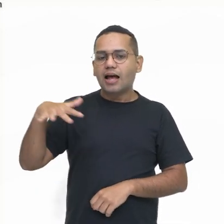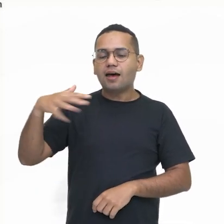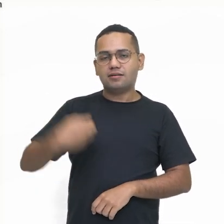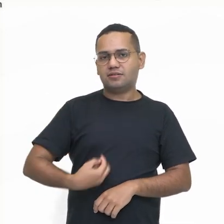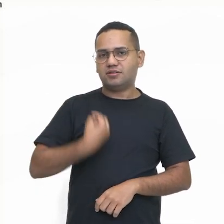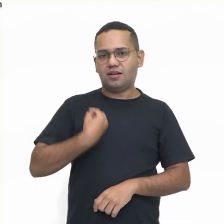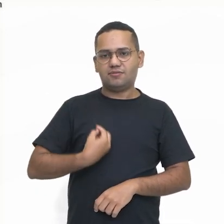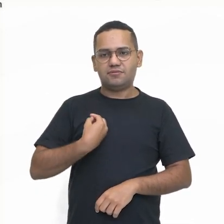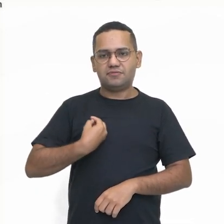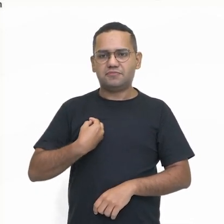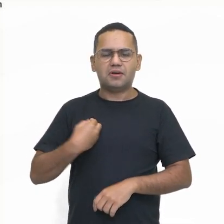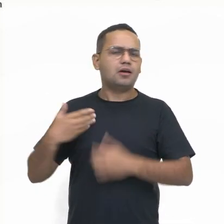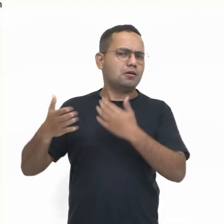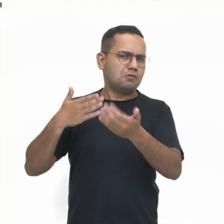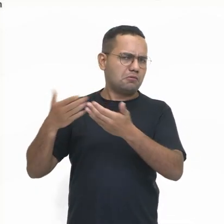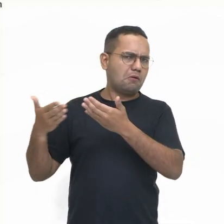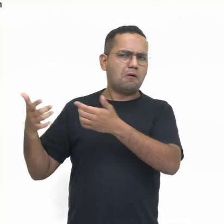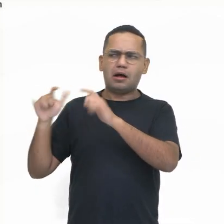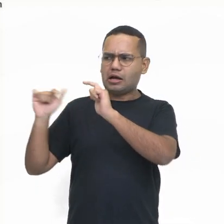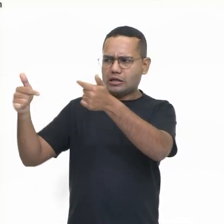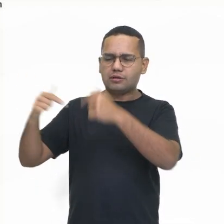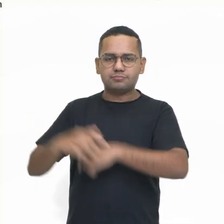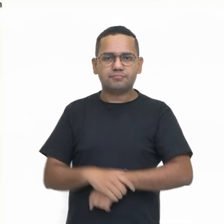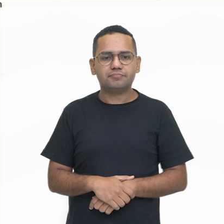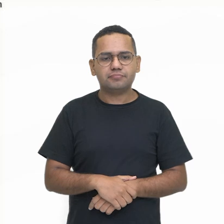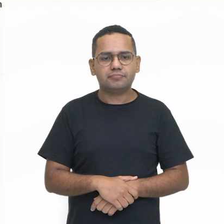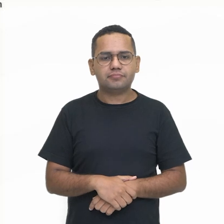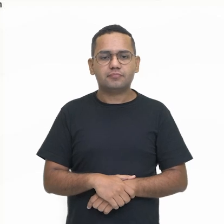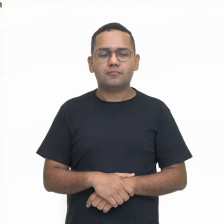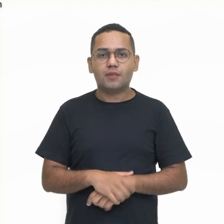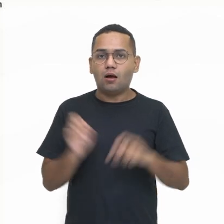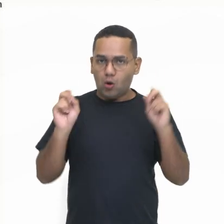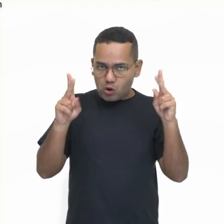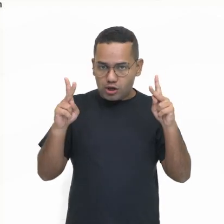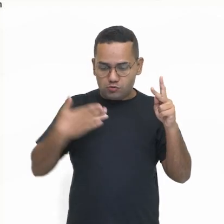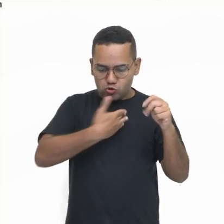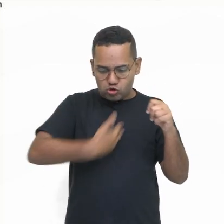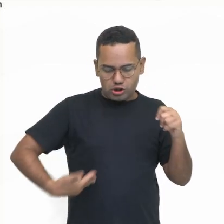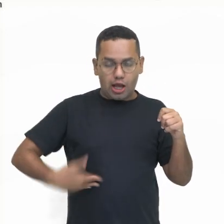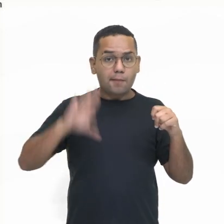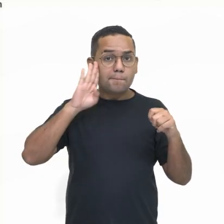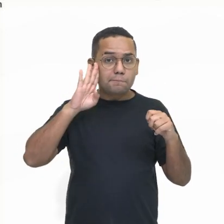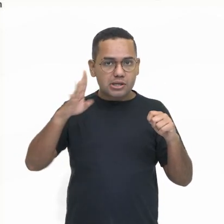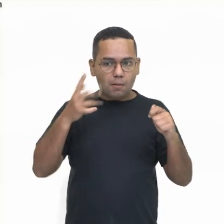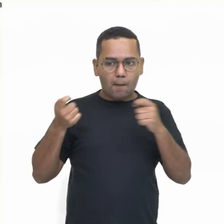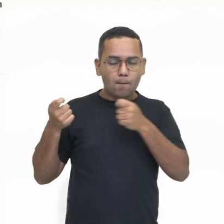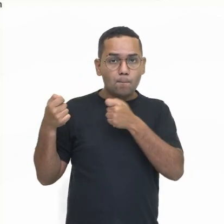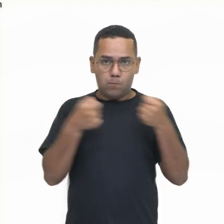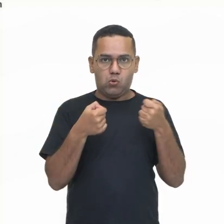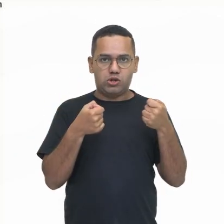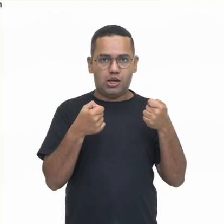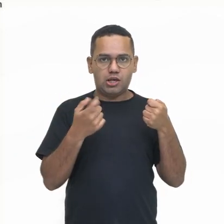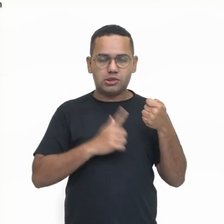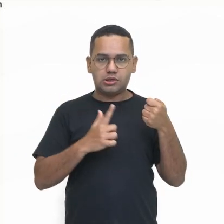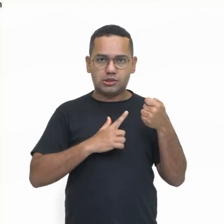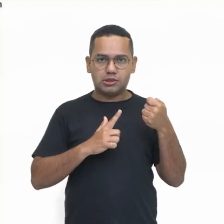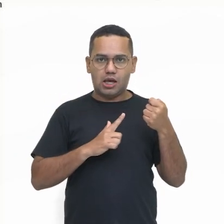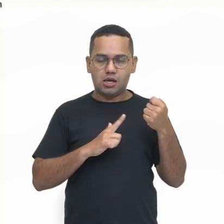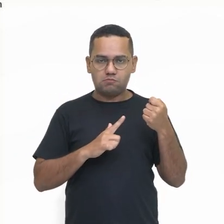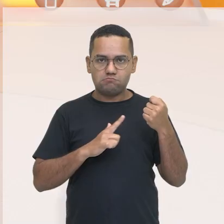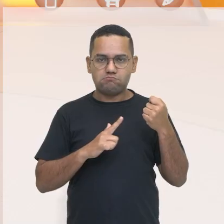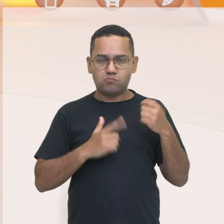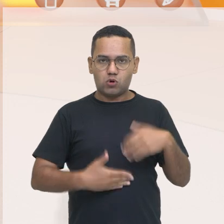nessa concepção, Foucault diz agora, o Estado, apesar de ter, né, todo o direito